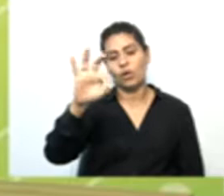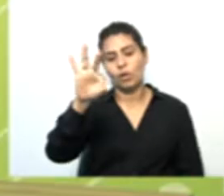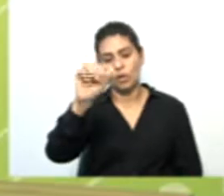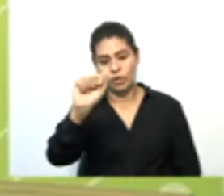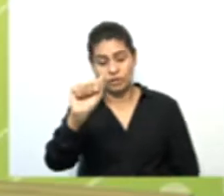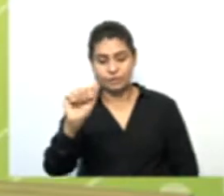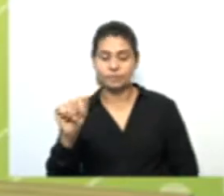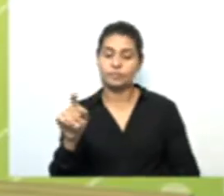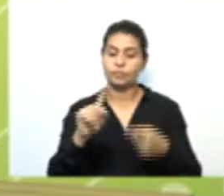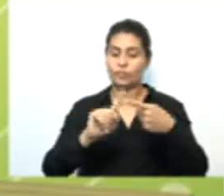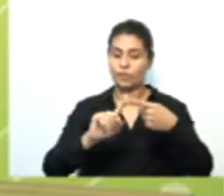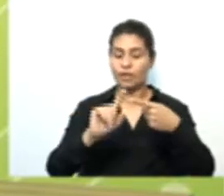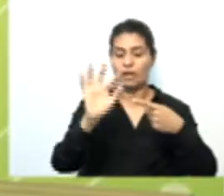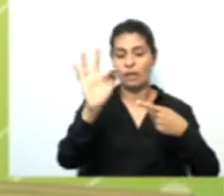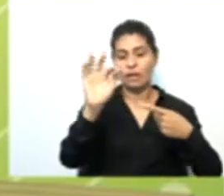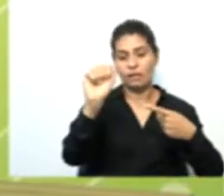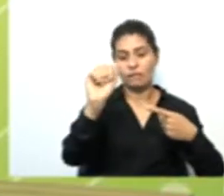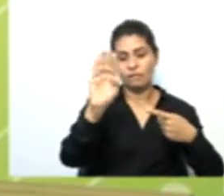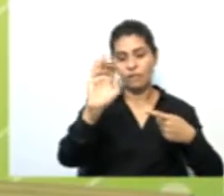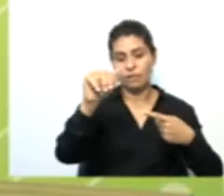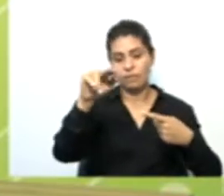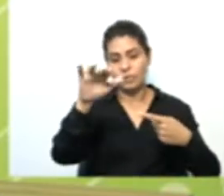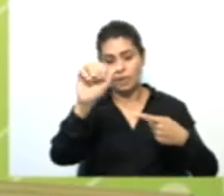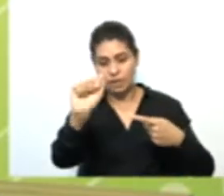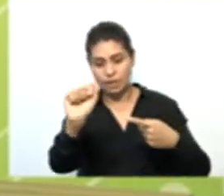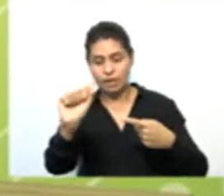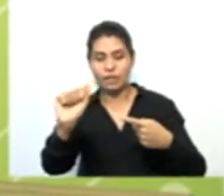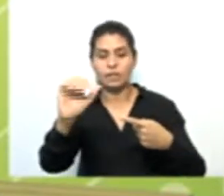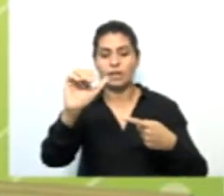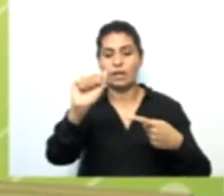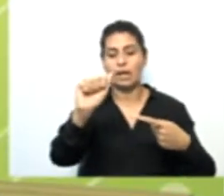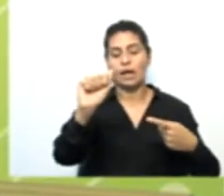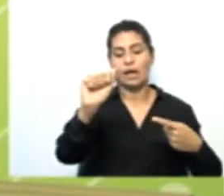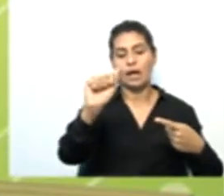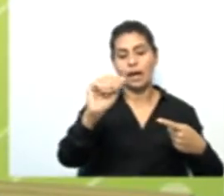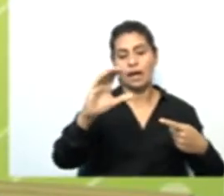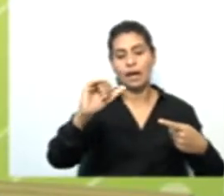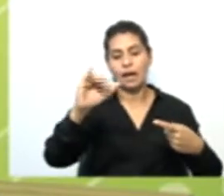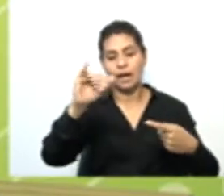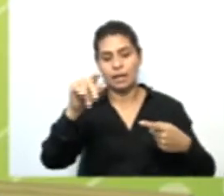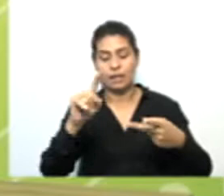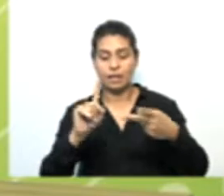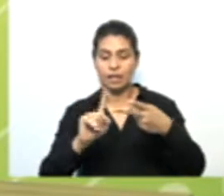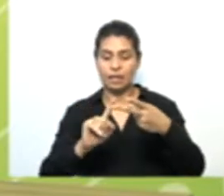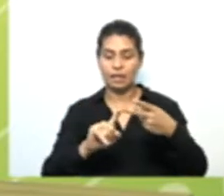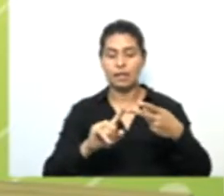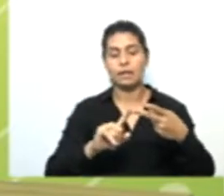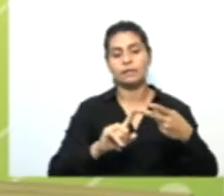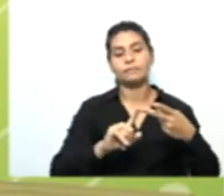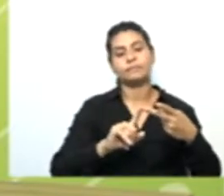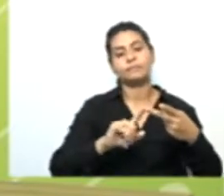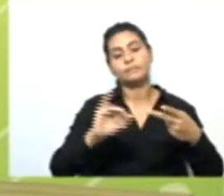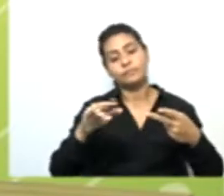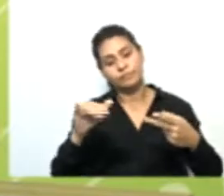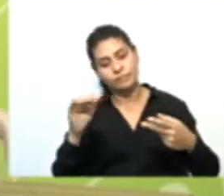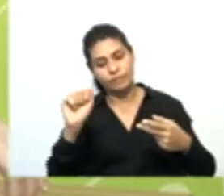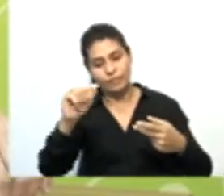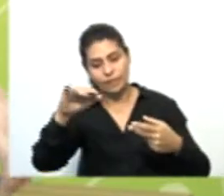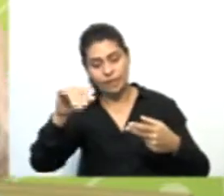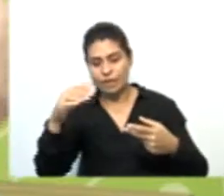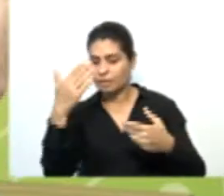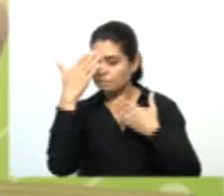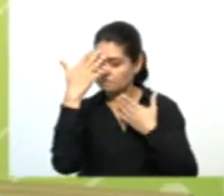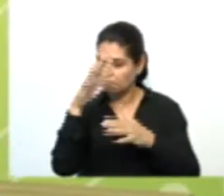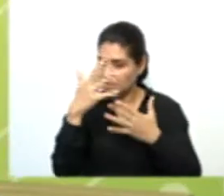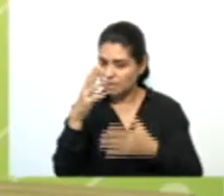alunos, Fabiana Aicanã e Fábio Aicanã Quasa, que obteram o primeiro lugar. Parabéns,